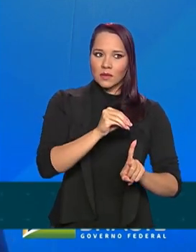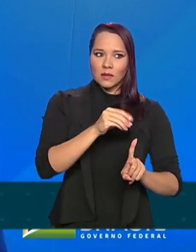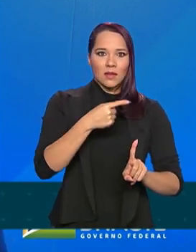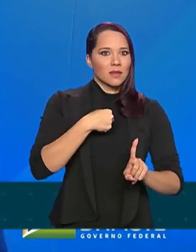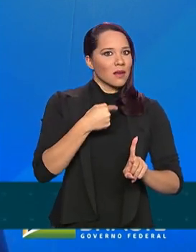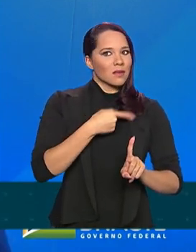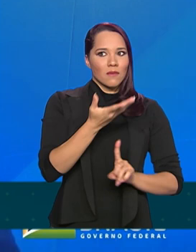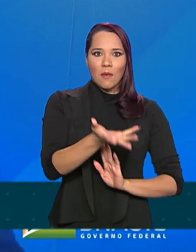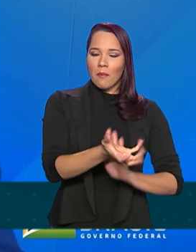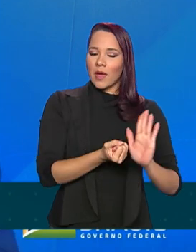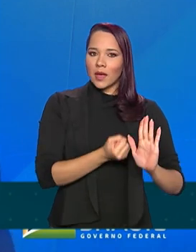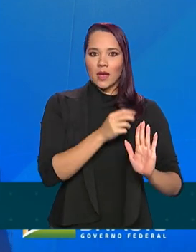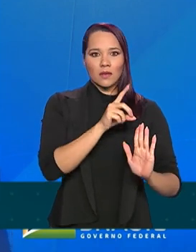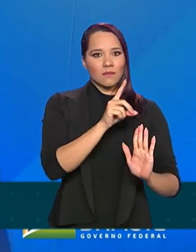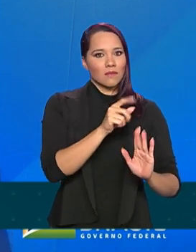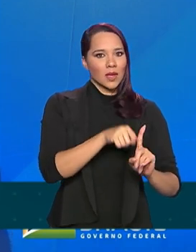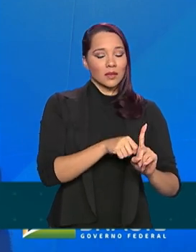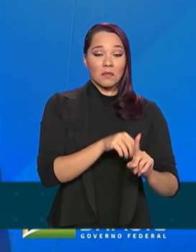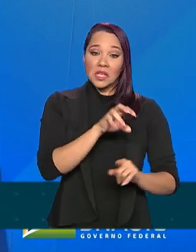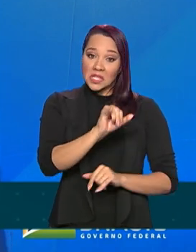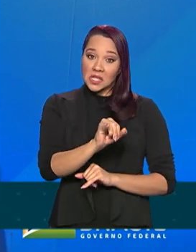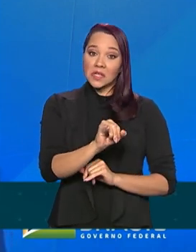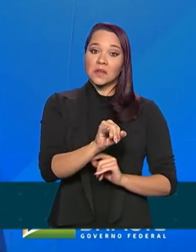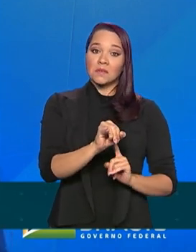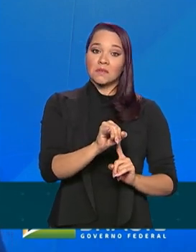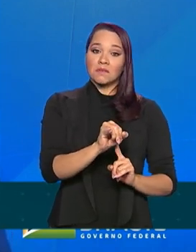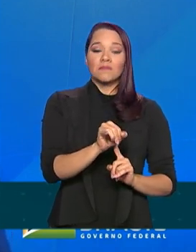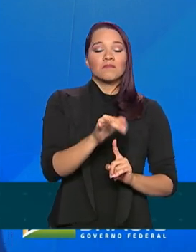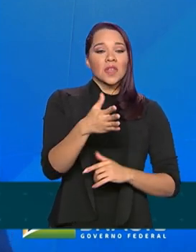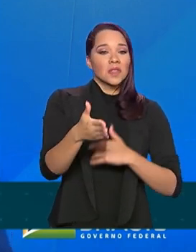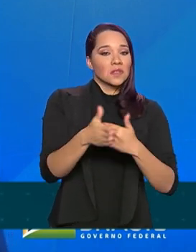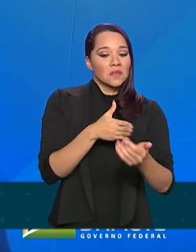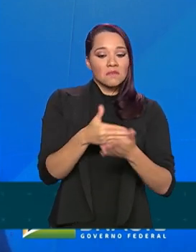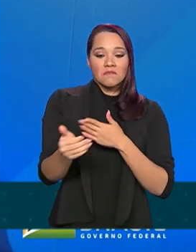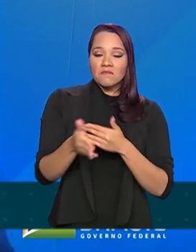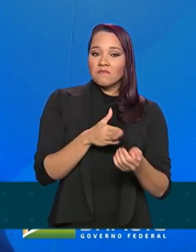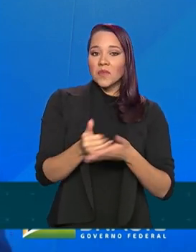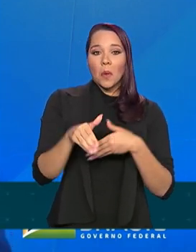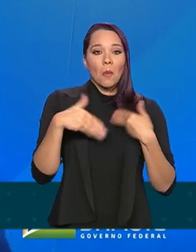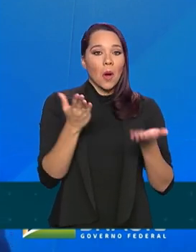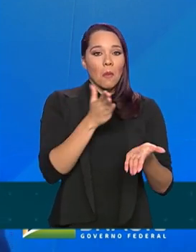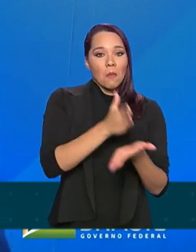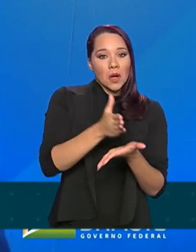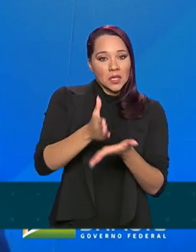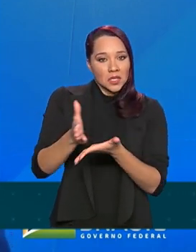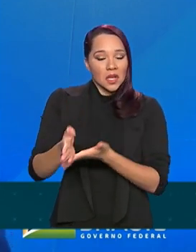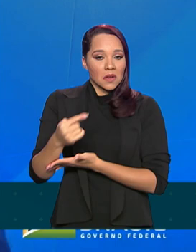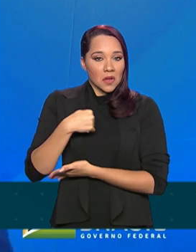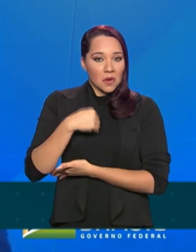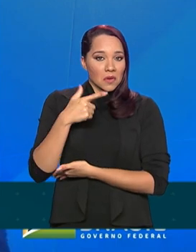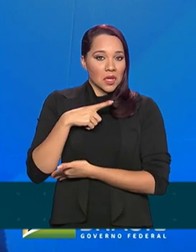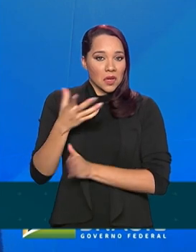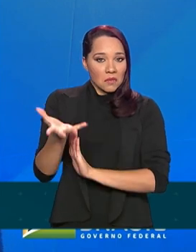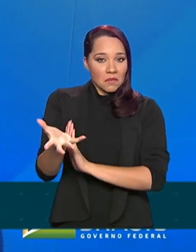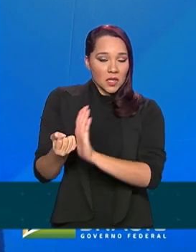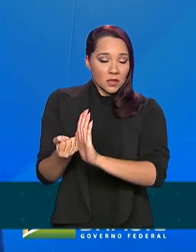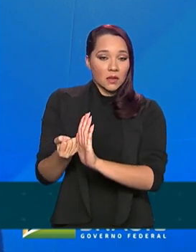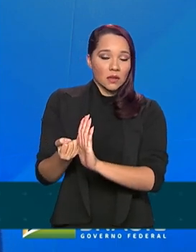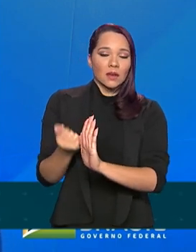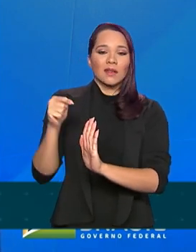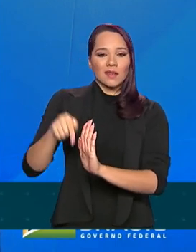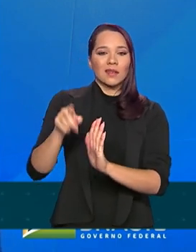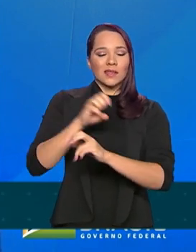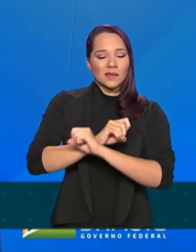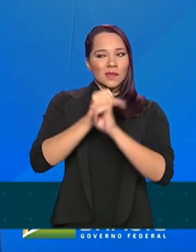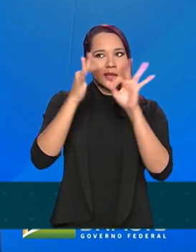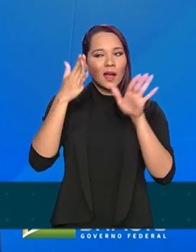auxílio emergencial. Mas se recebesse, independente de qual parcela que eu iria receber, estaria claro